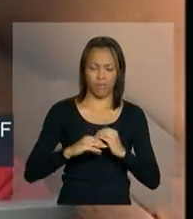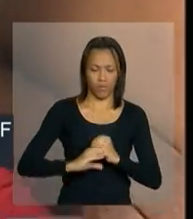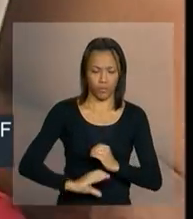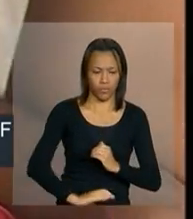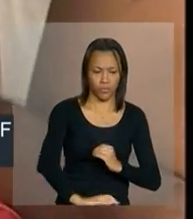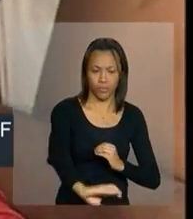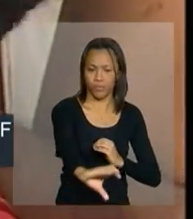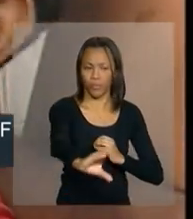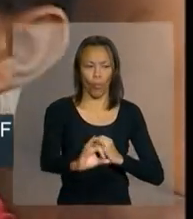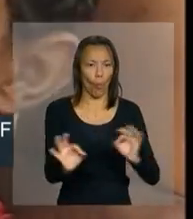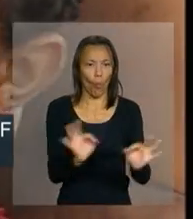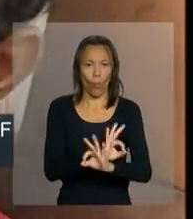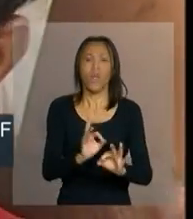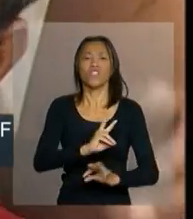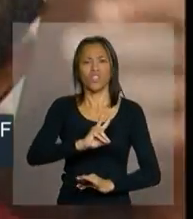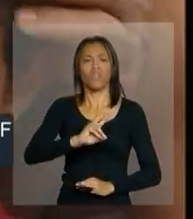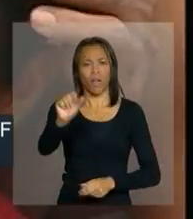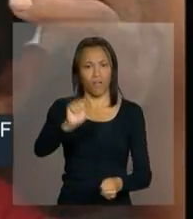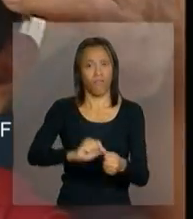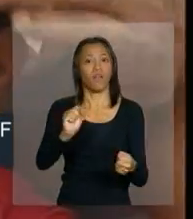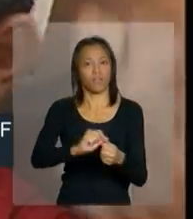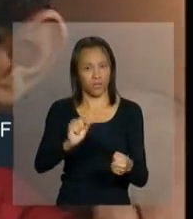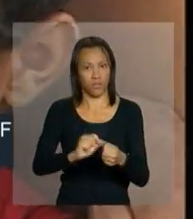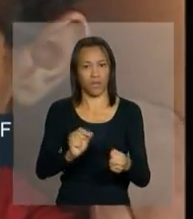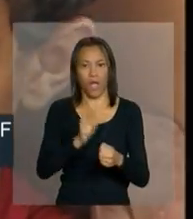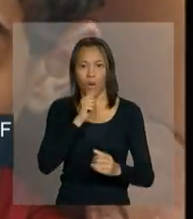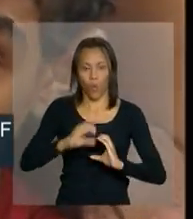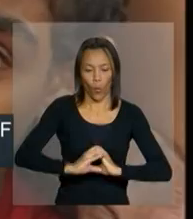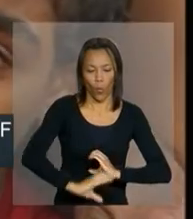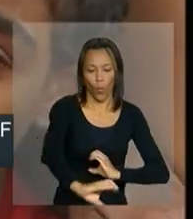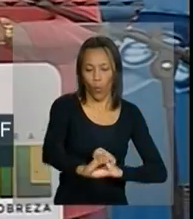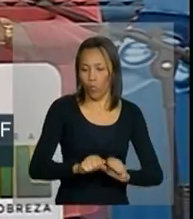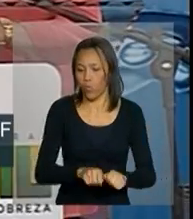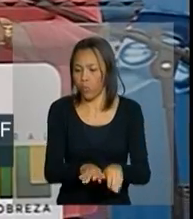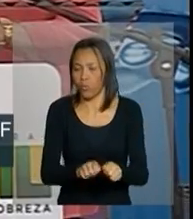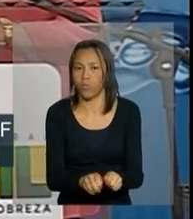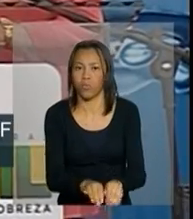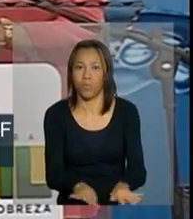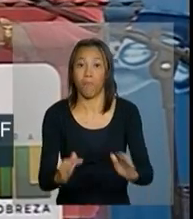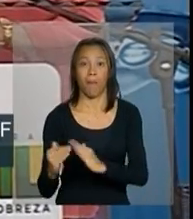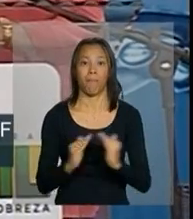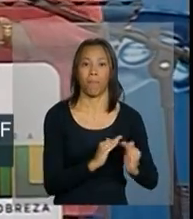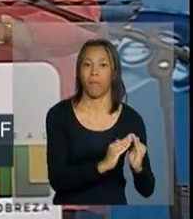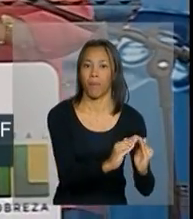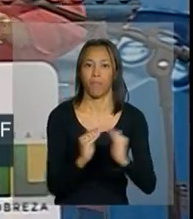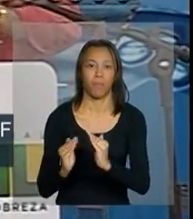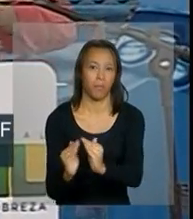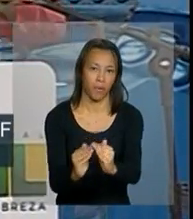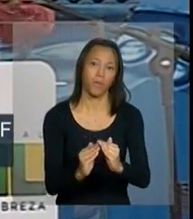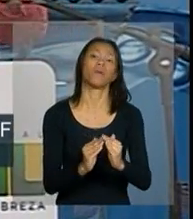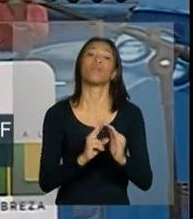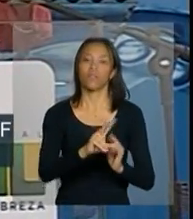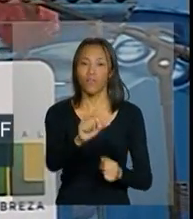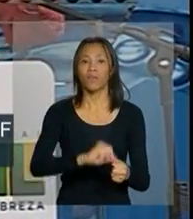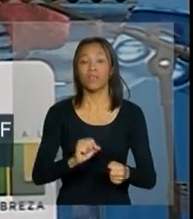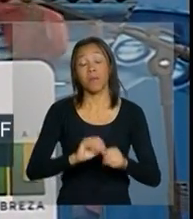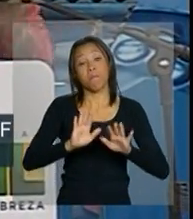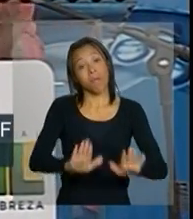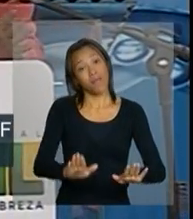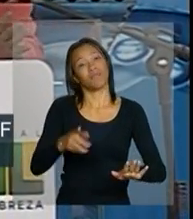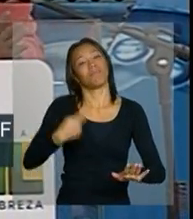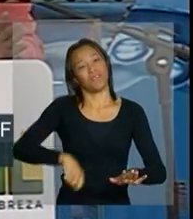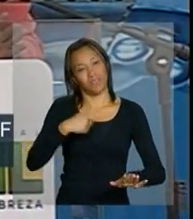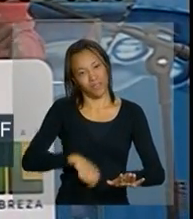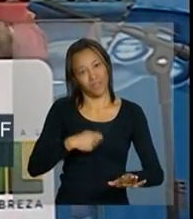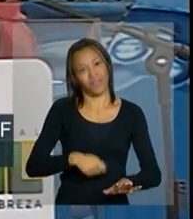vamos fazer o sistema de saneamento de Caetité. Mas é preciso